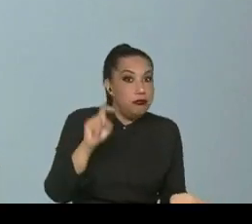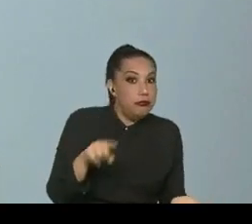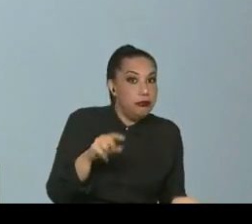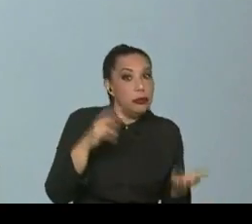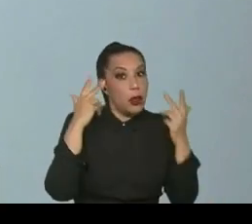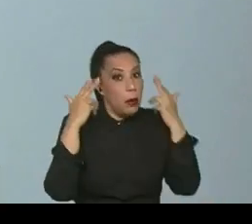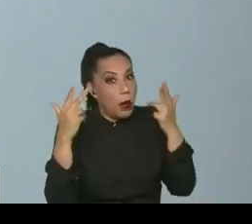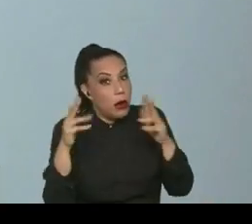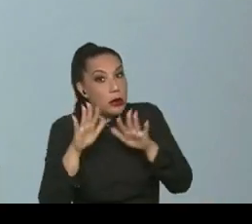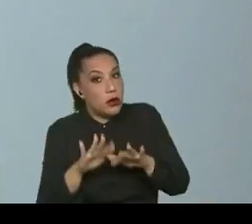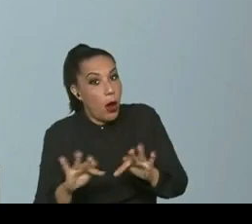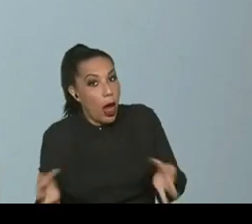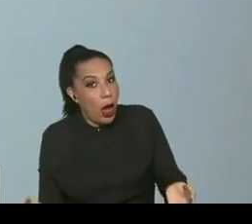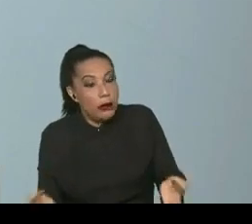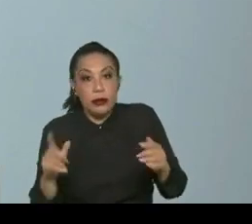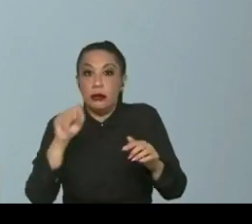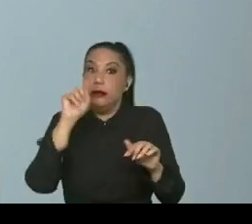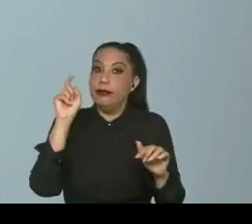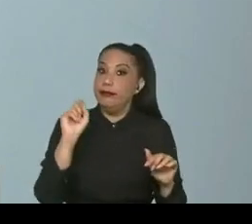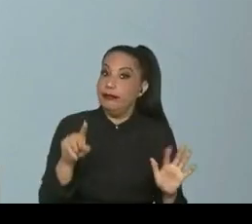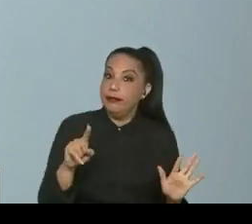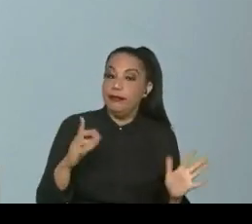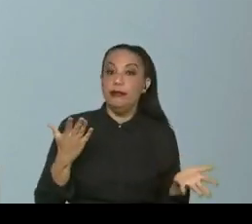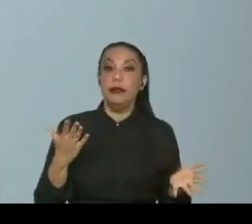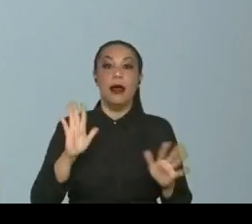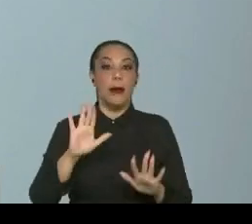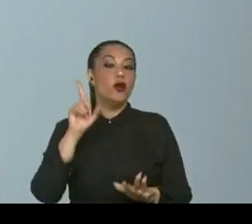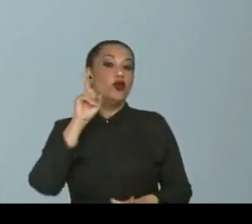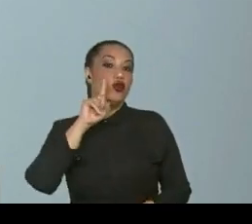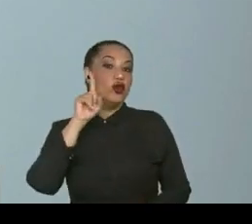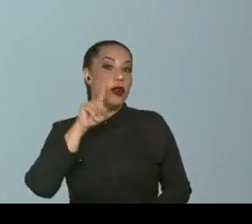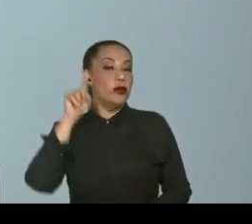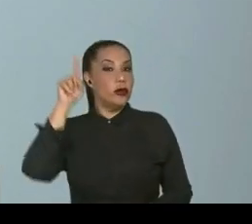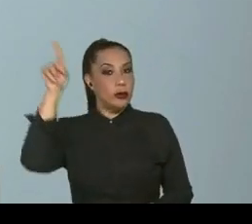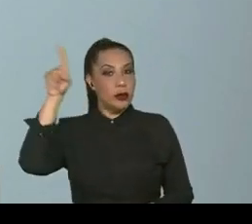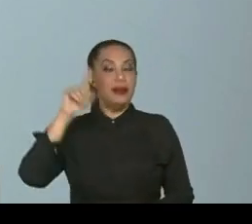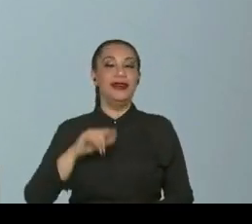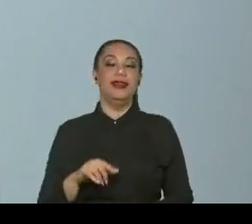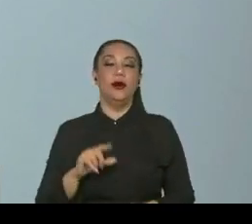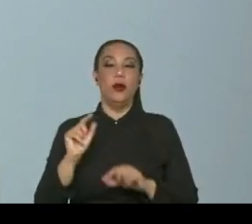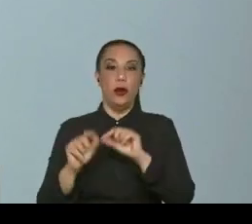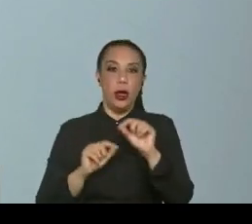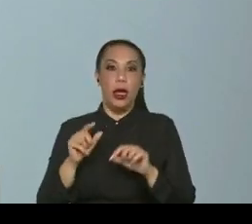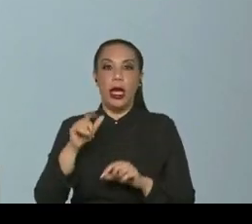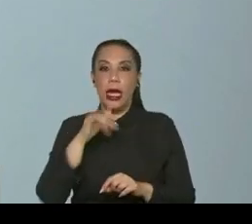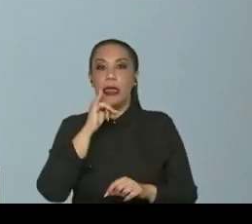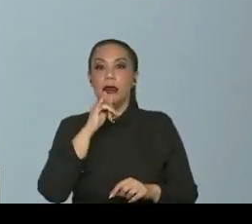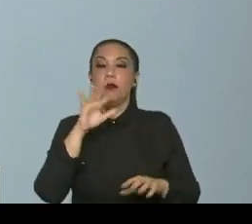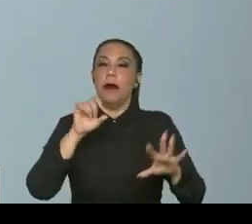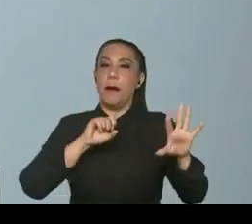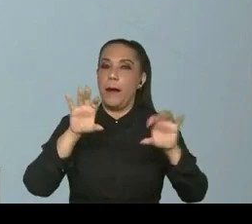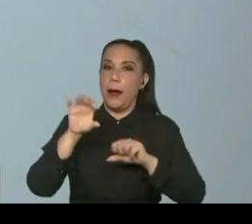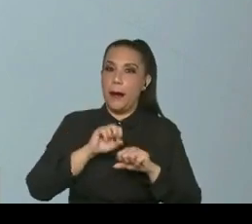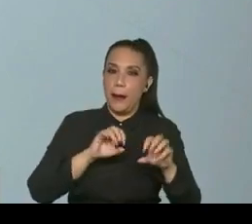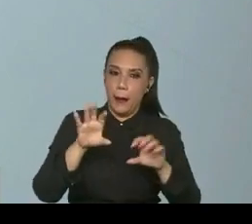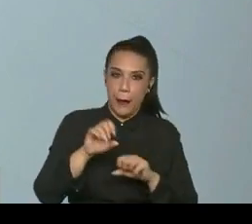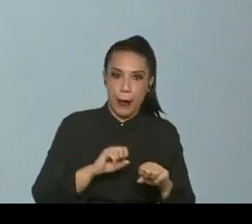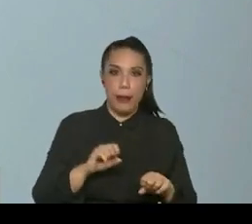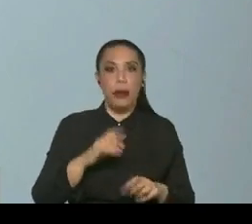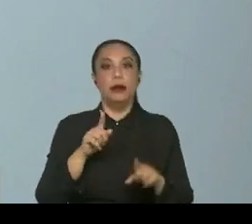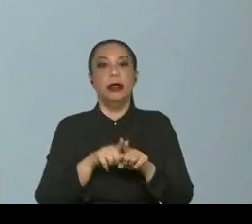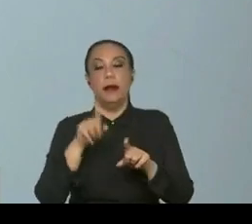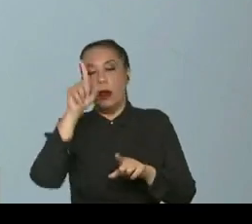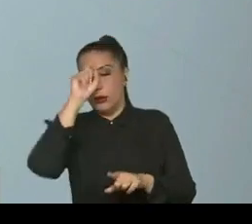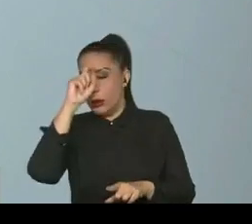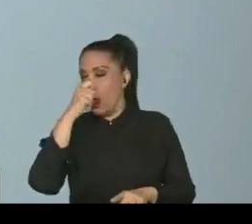branda. A gente acompanha pelo que está acontecendo fora. Nos Estados Unidos, na América, está tendo muitos casos, inclusive as unidades respiratórias